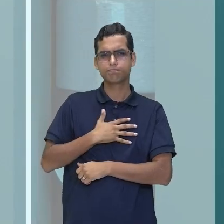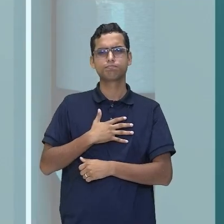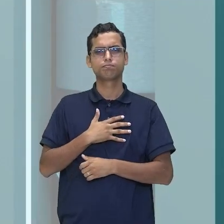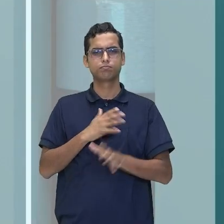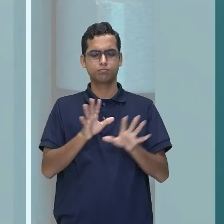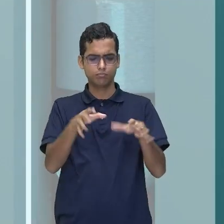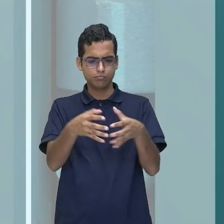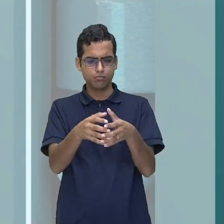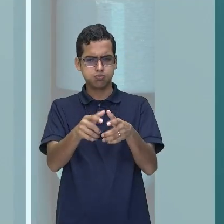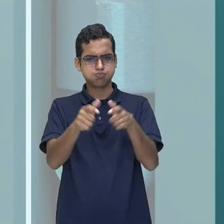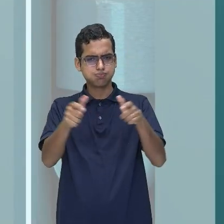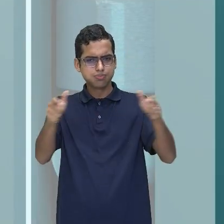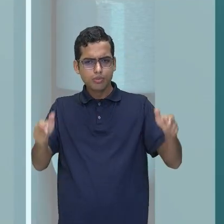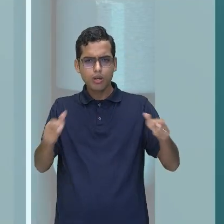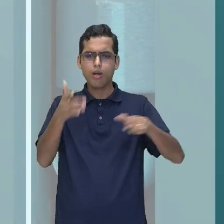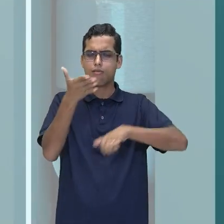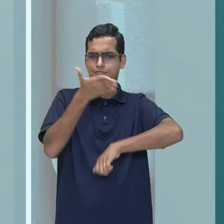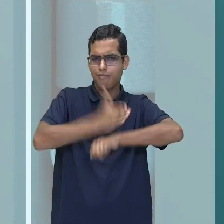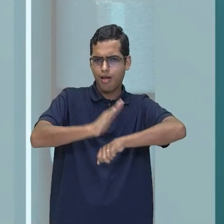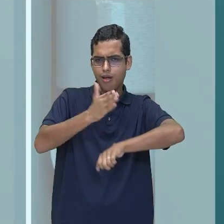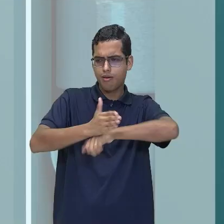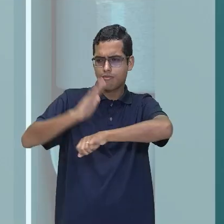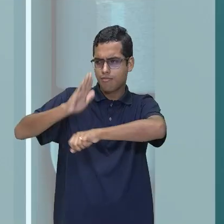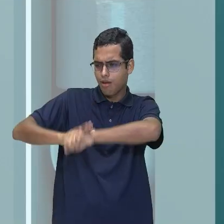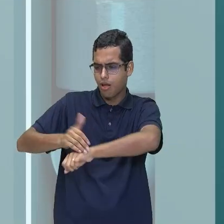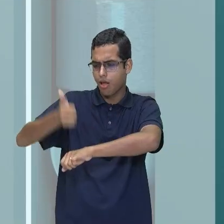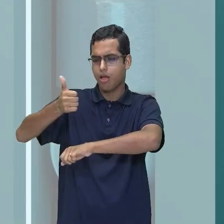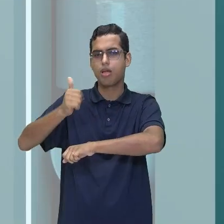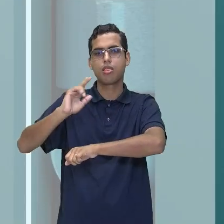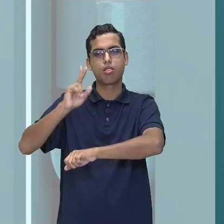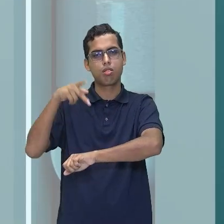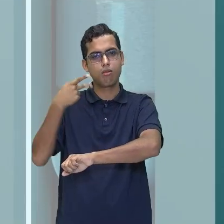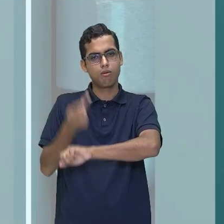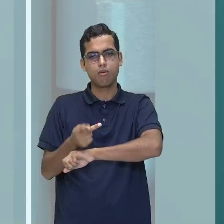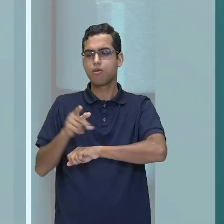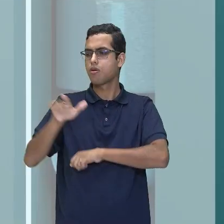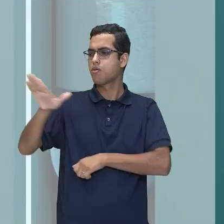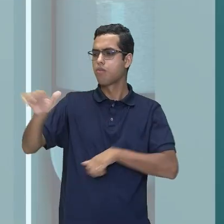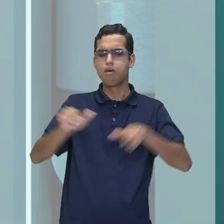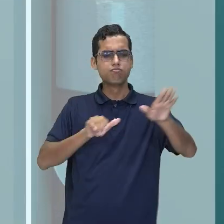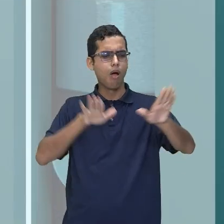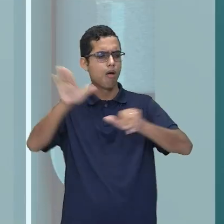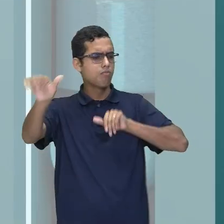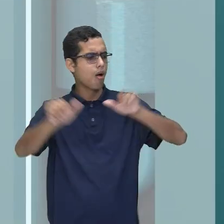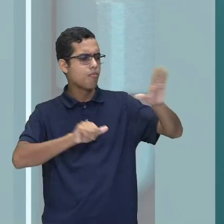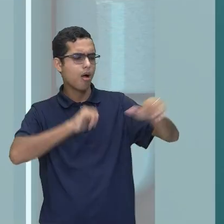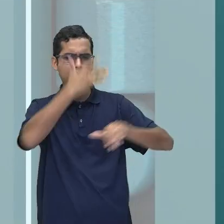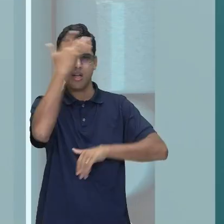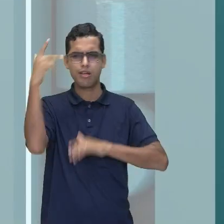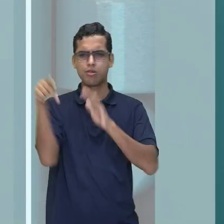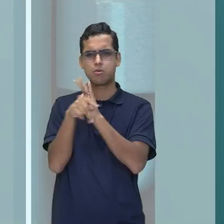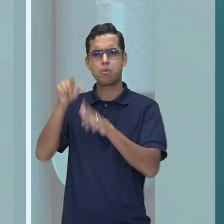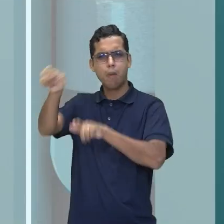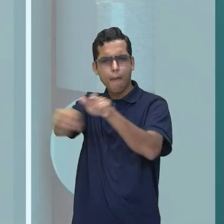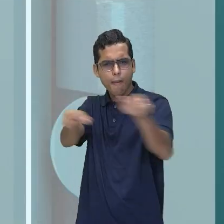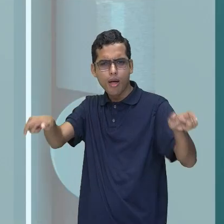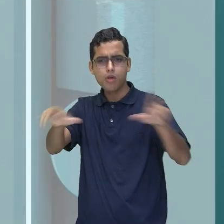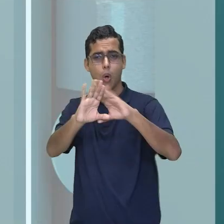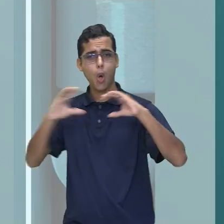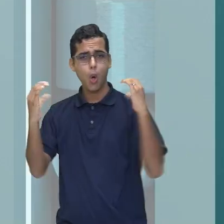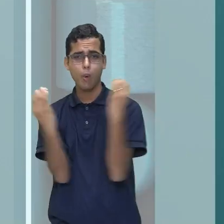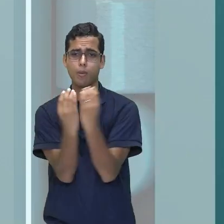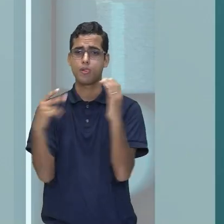se fortalecendo na prática, pode de repente ir chamando cada vez mais pessoas da comunidade, convidando, né,